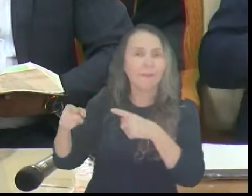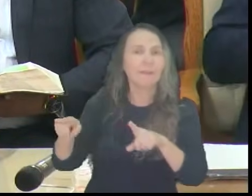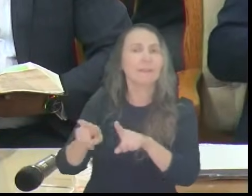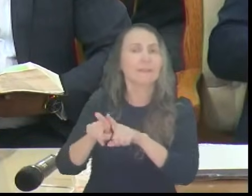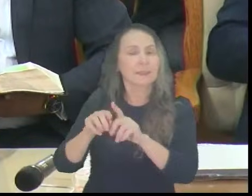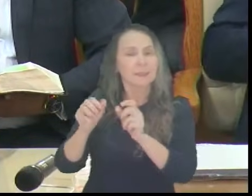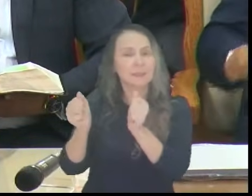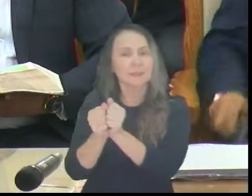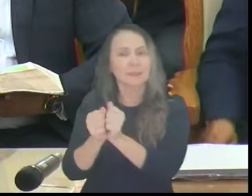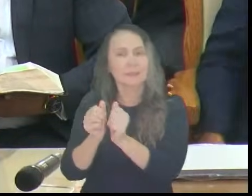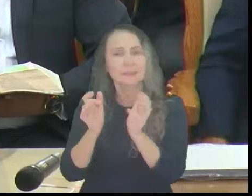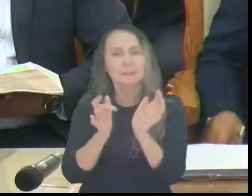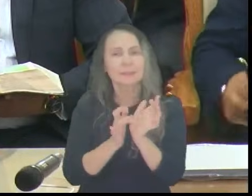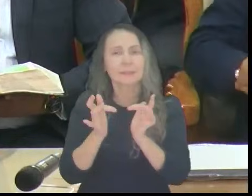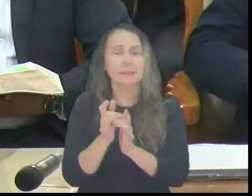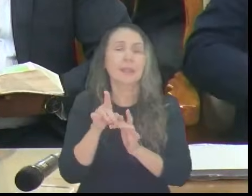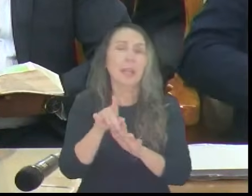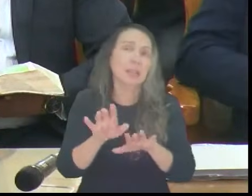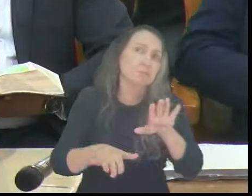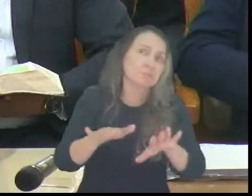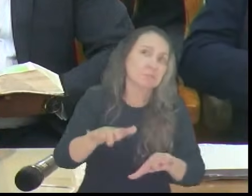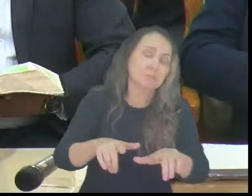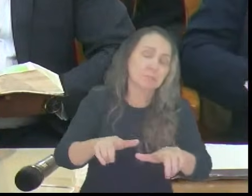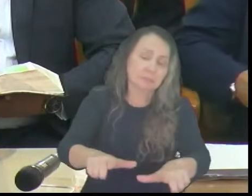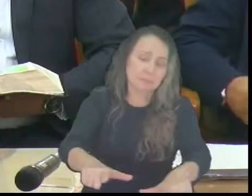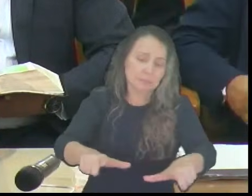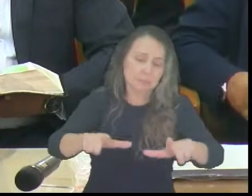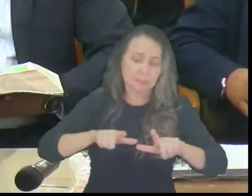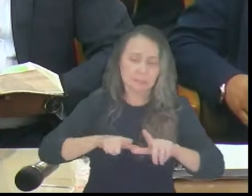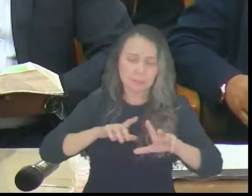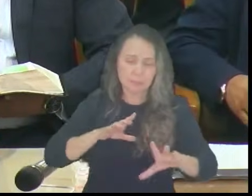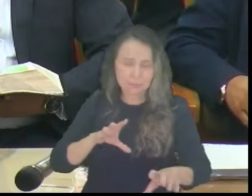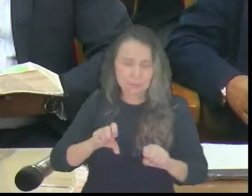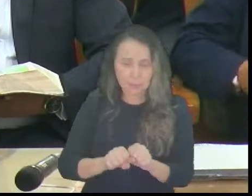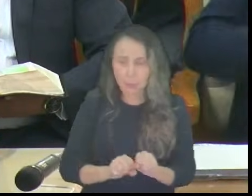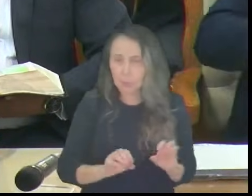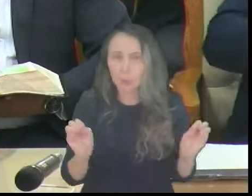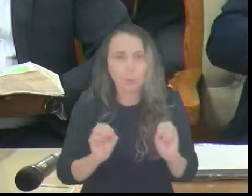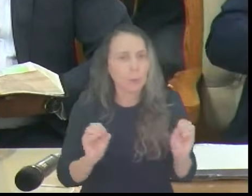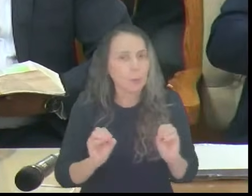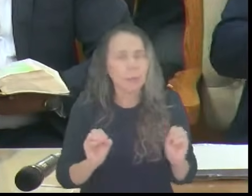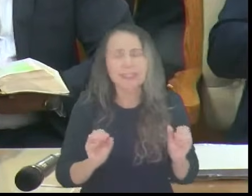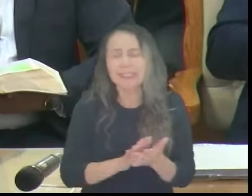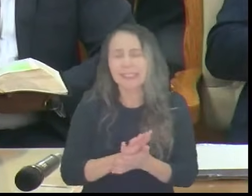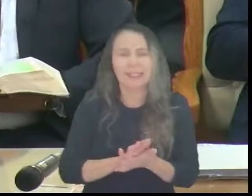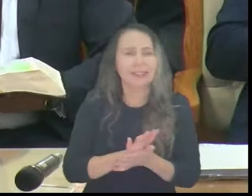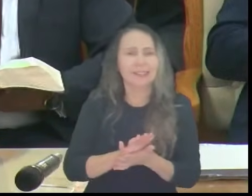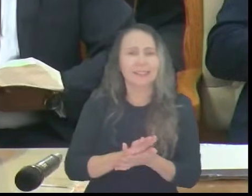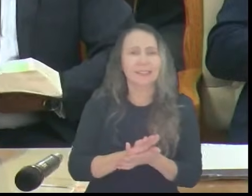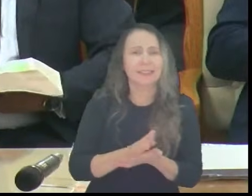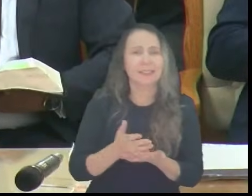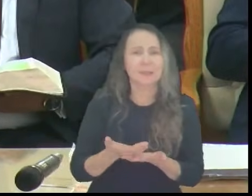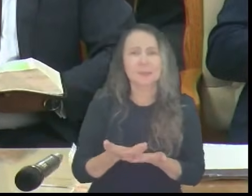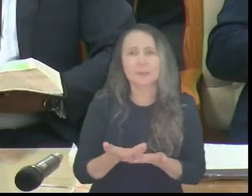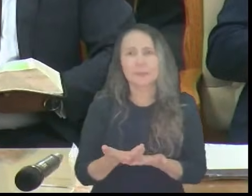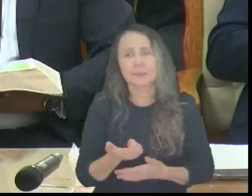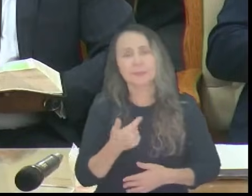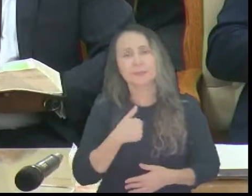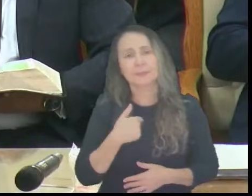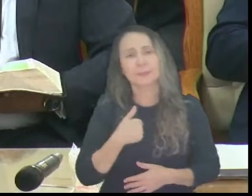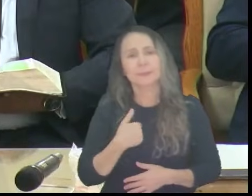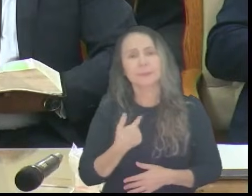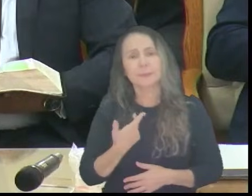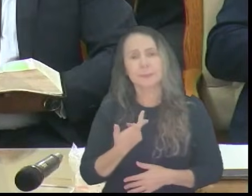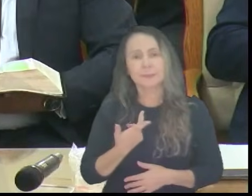Você pode até não ter letras. Você pode até ser indouto. Eu não estou fazendo, nem a Bíblia